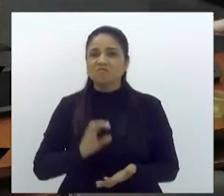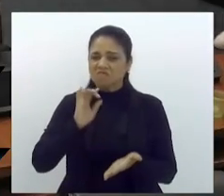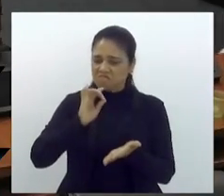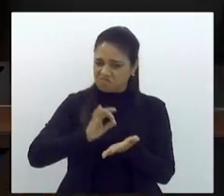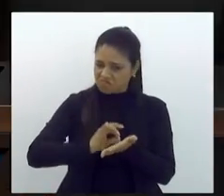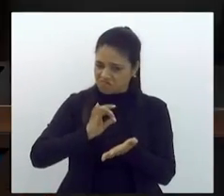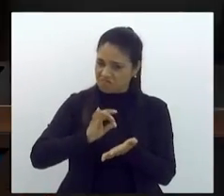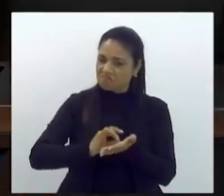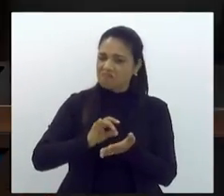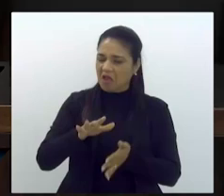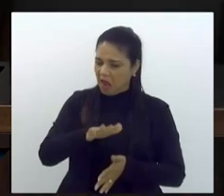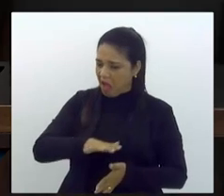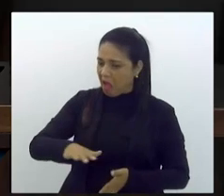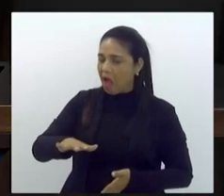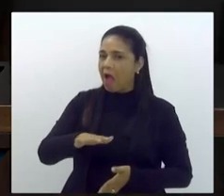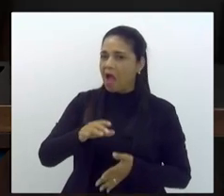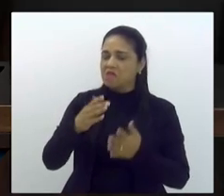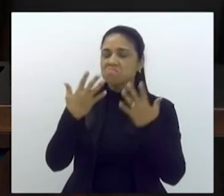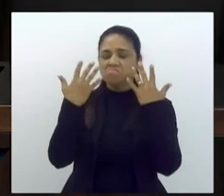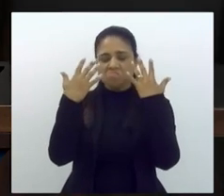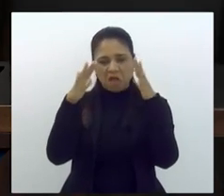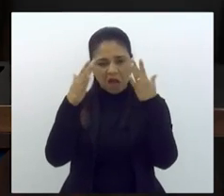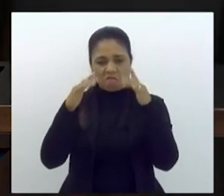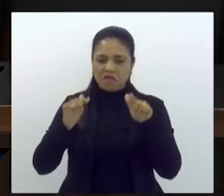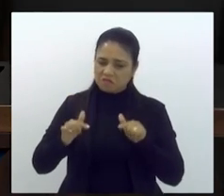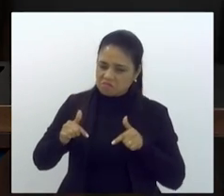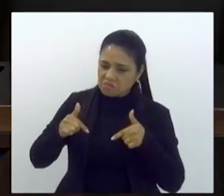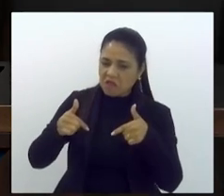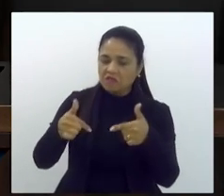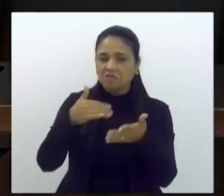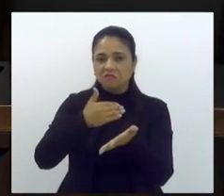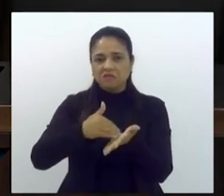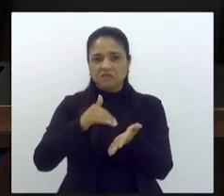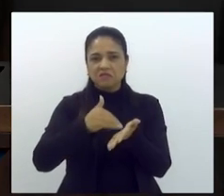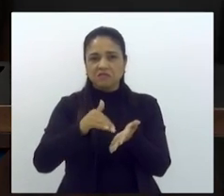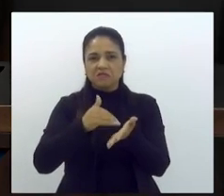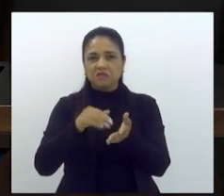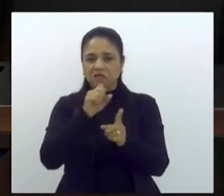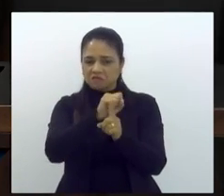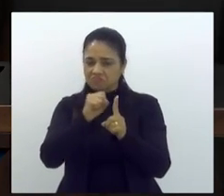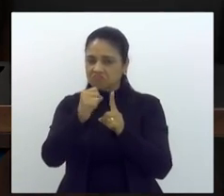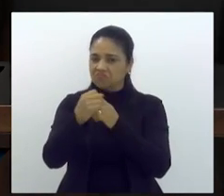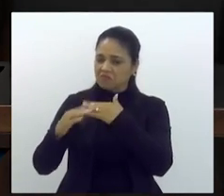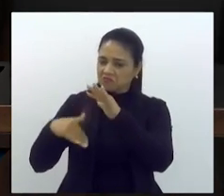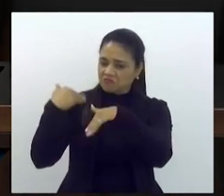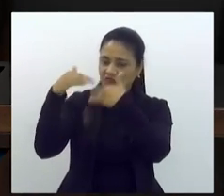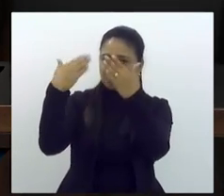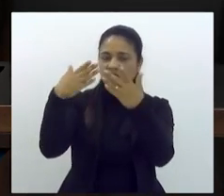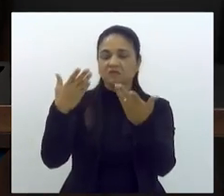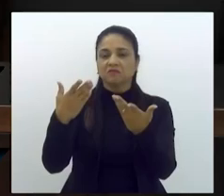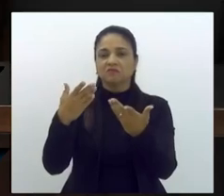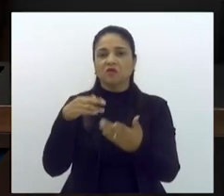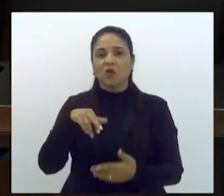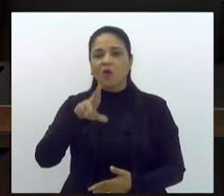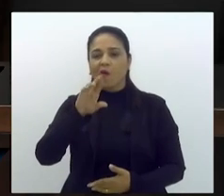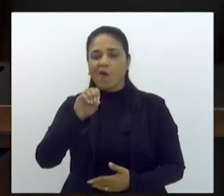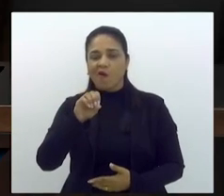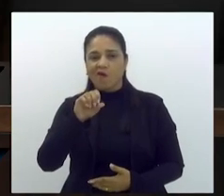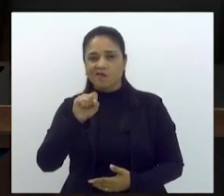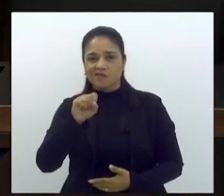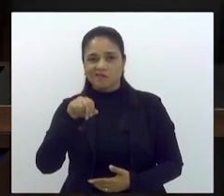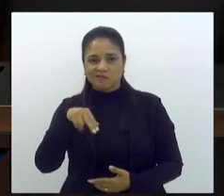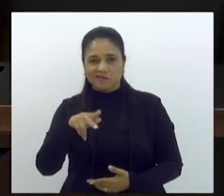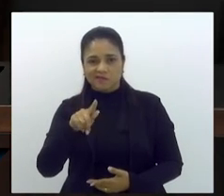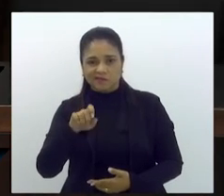bem conhecida aquela área parabéns a ação da secretaria da secretaria de Desenvolvimento Social Rosângela Gomes e